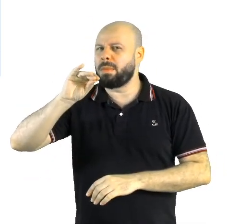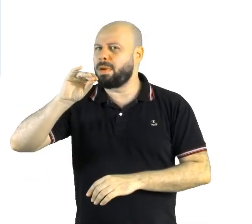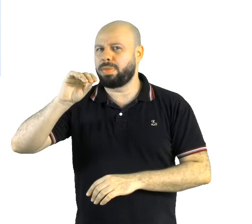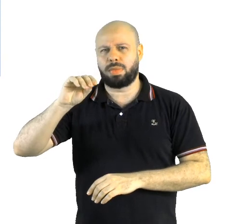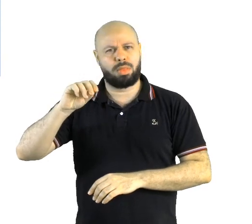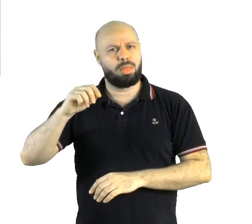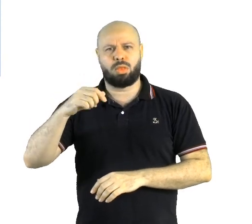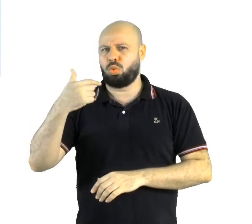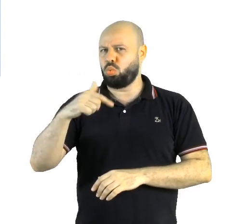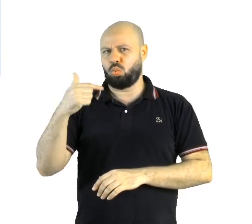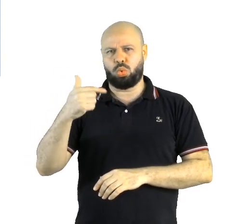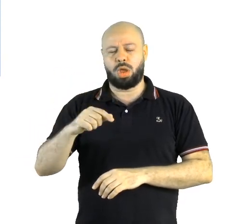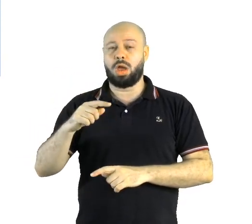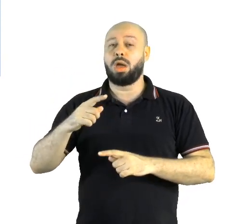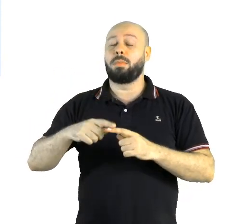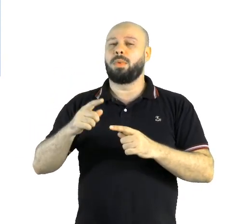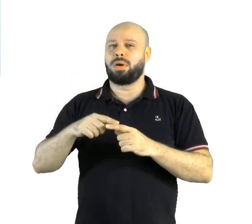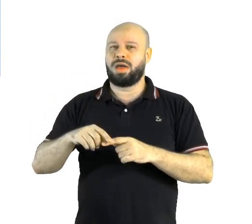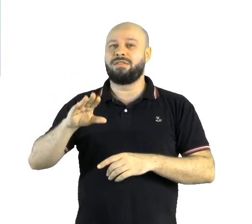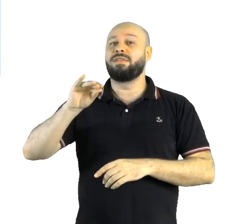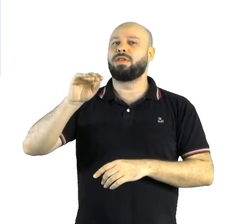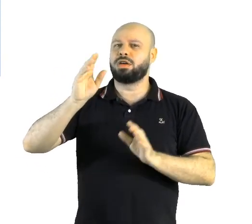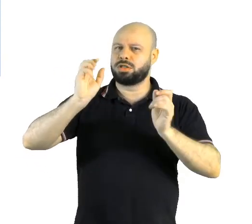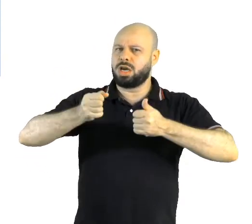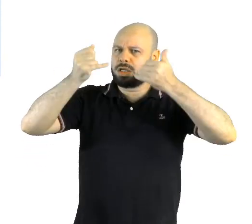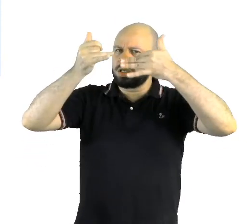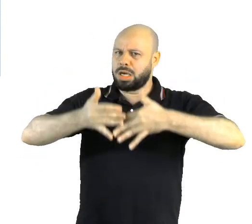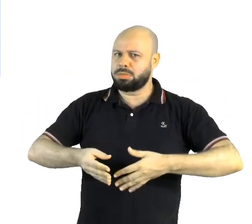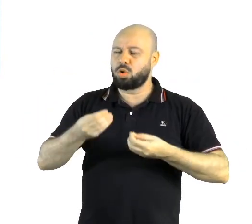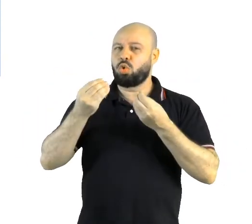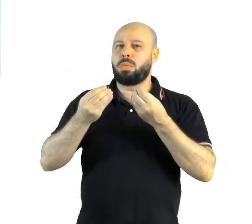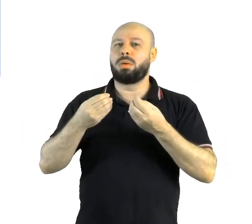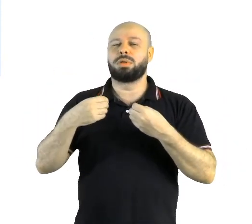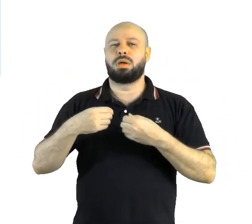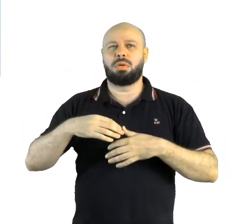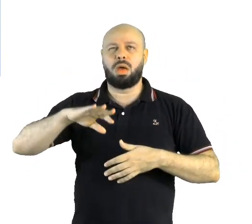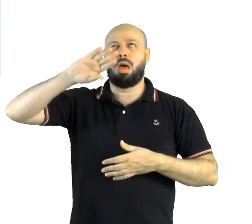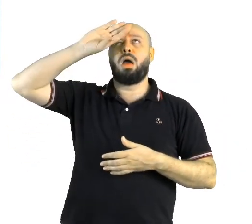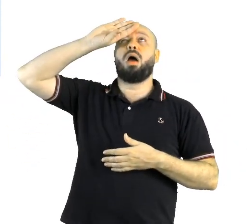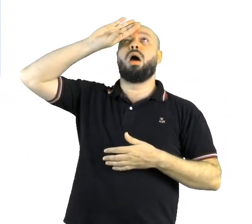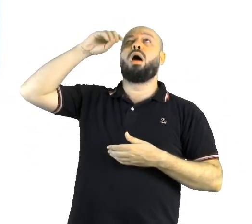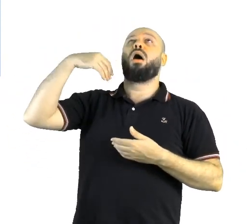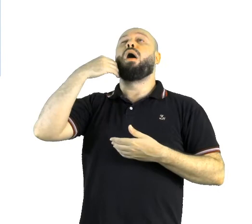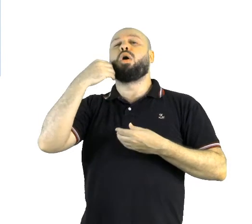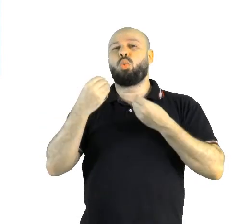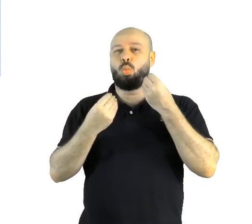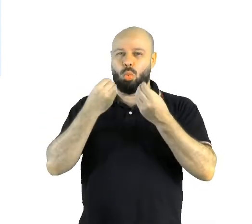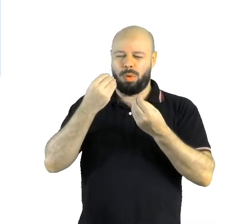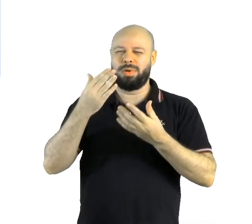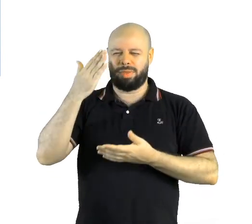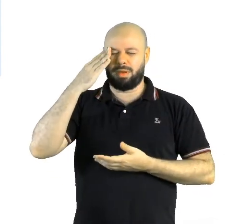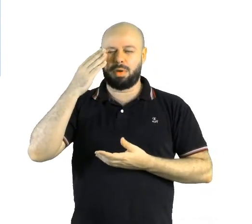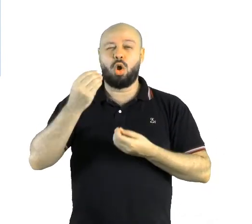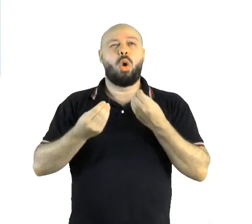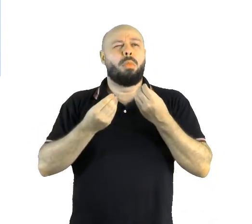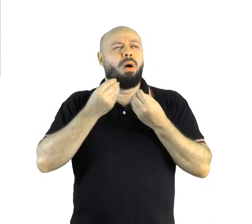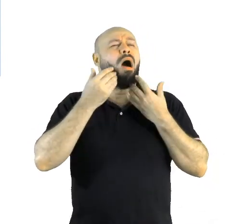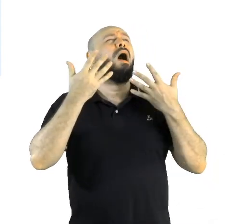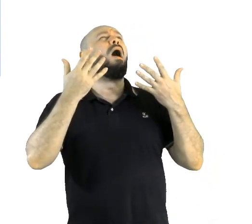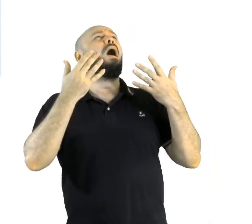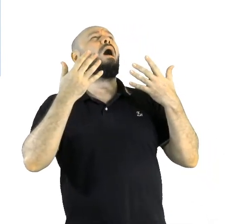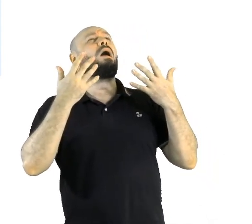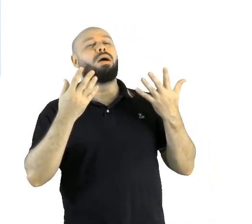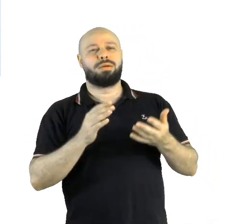na fala nós já trabalhamos sobre isso, então na fala o que é? Eu dramatizo, de acordo com a entonação que eu vou dando pronunciar